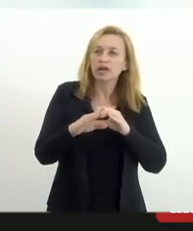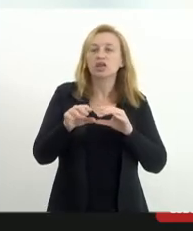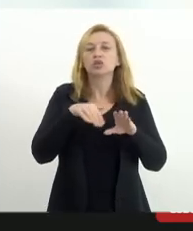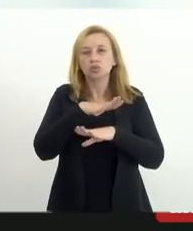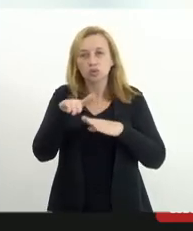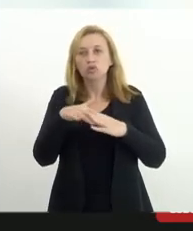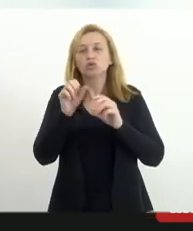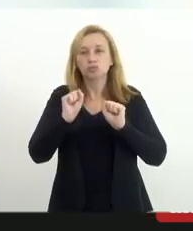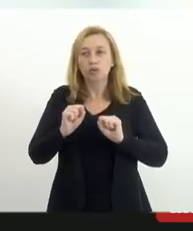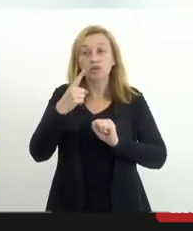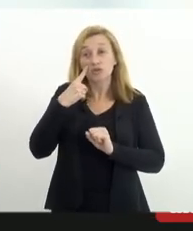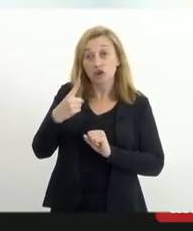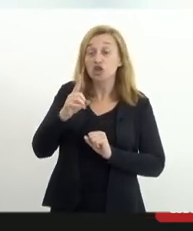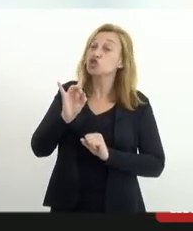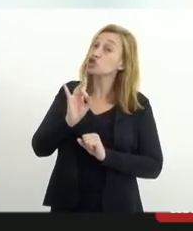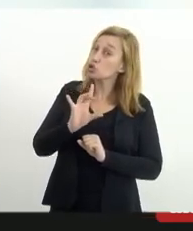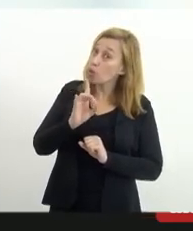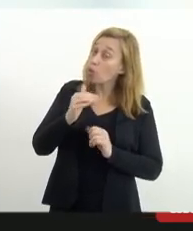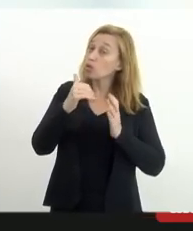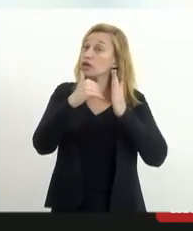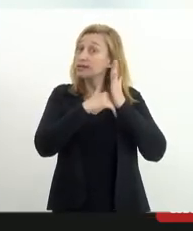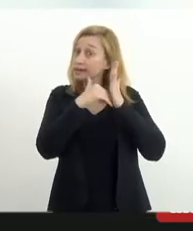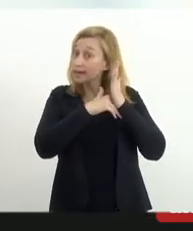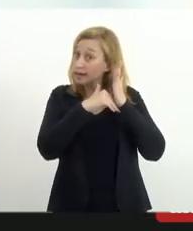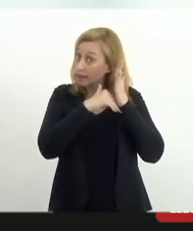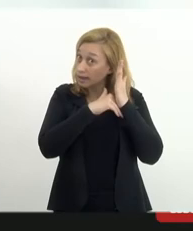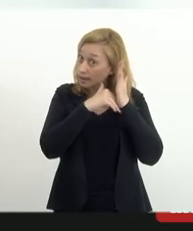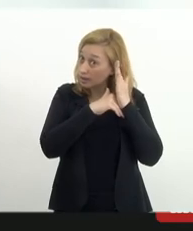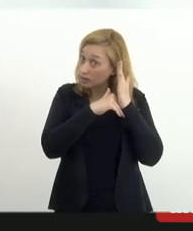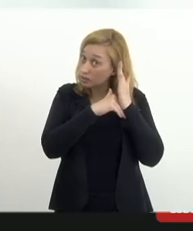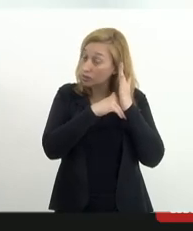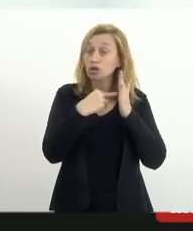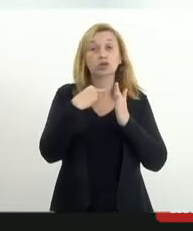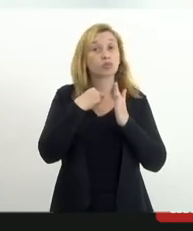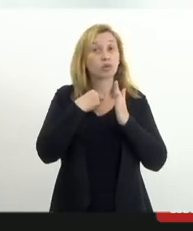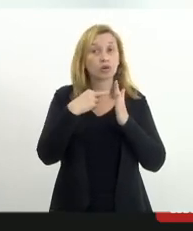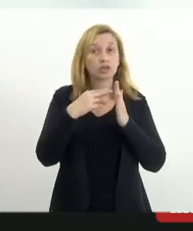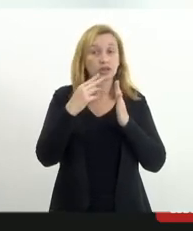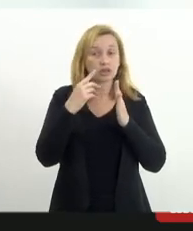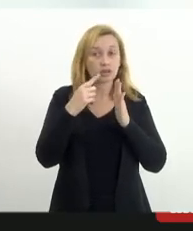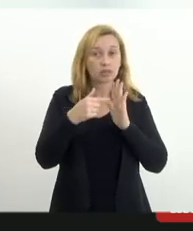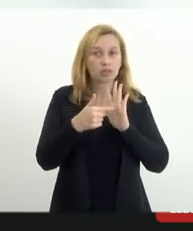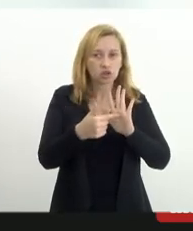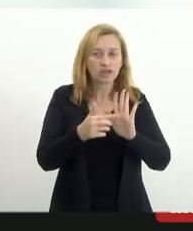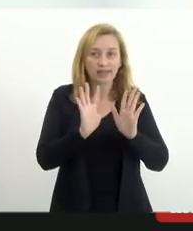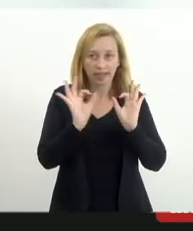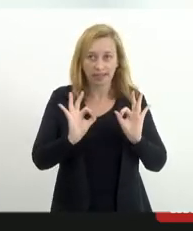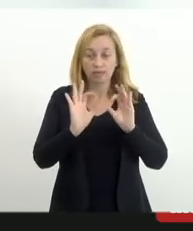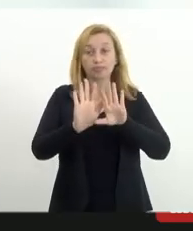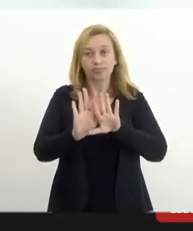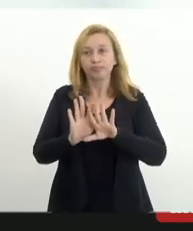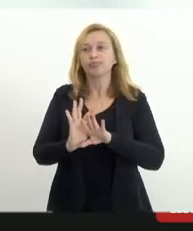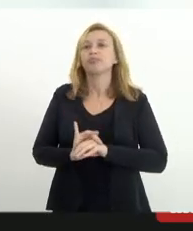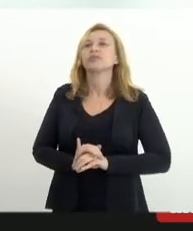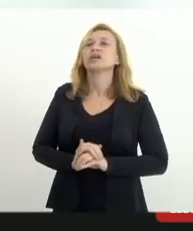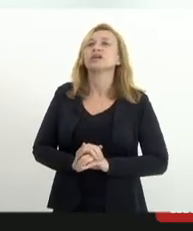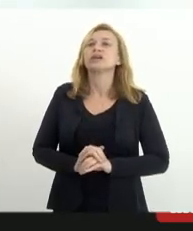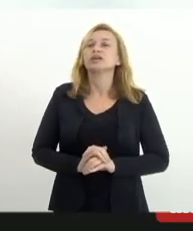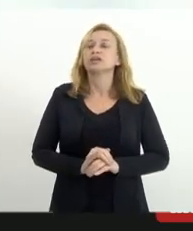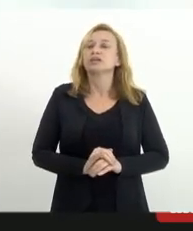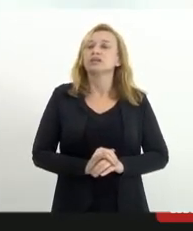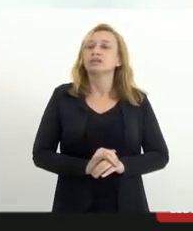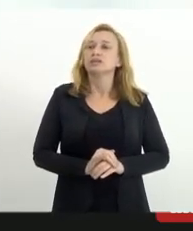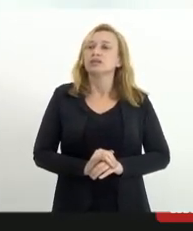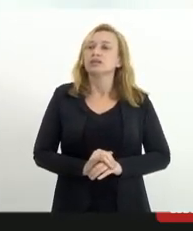Evidentemente, menos aquilo que for sigiloso. E caso,